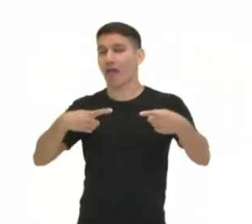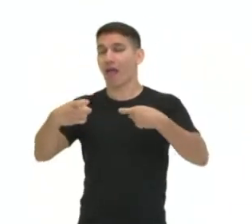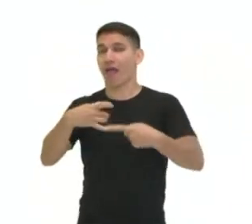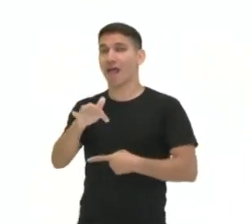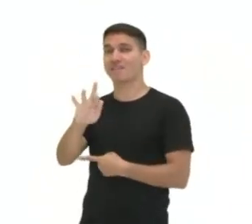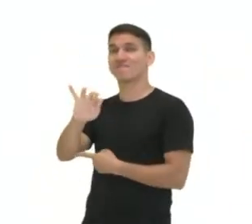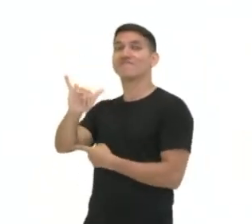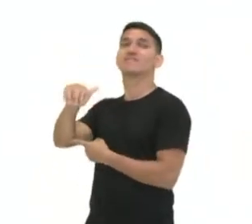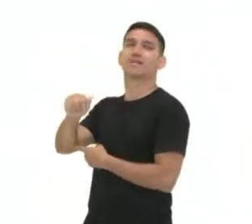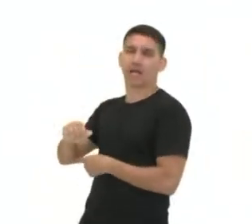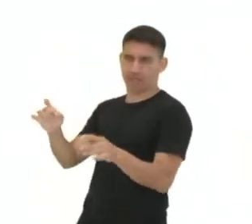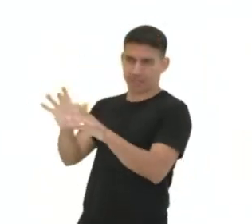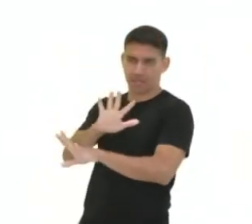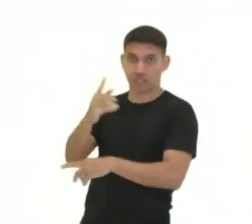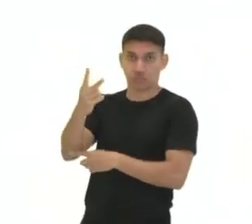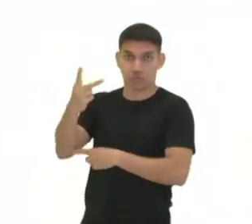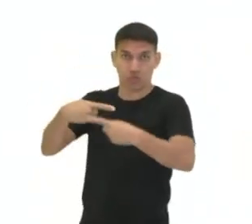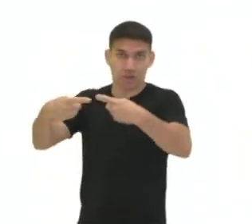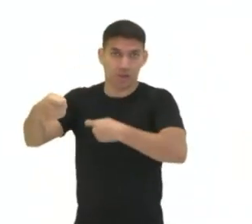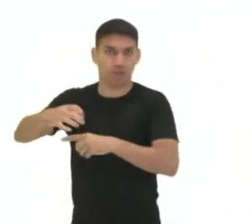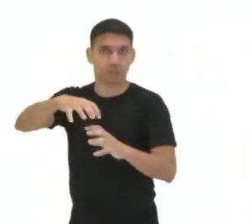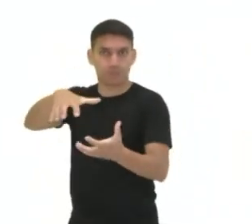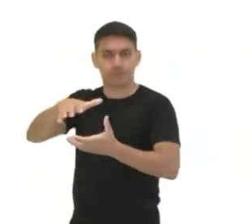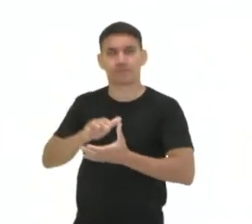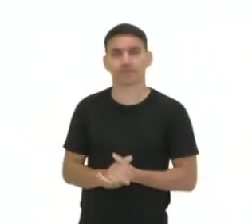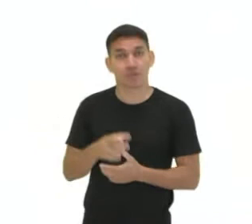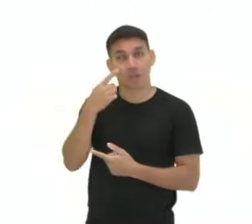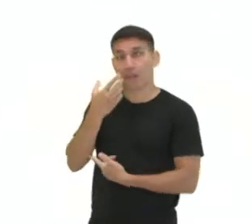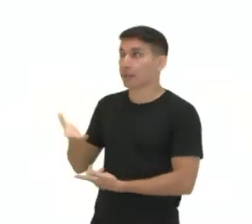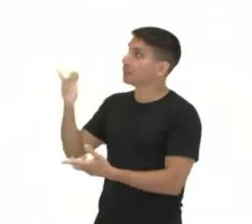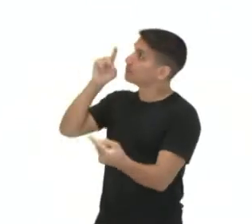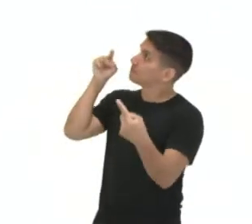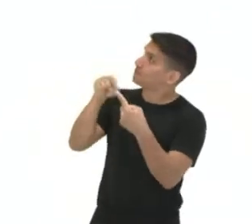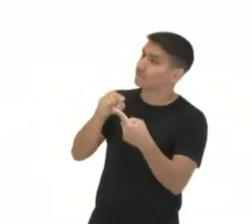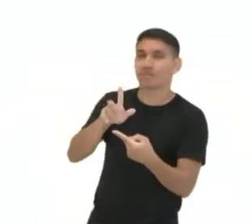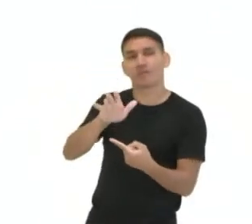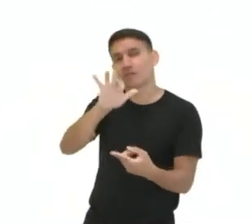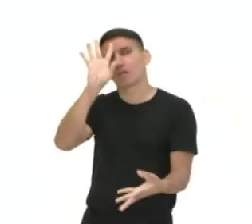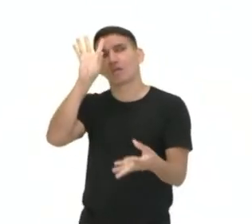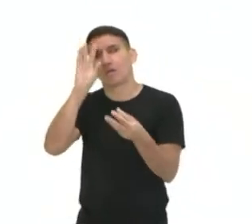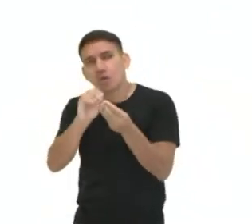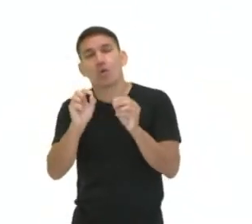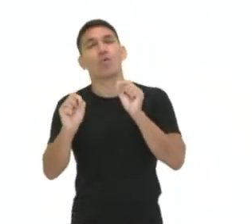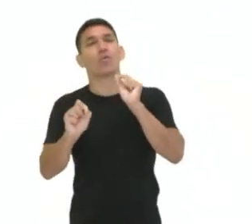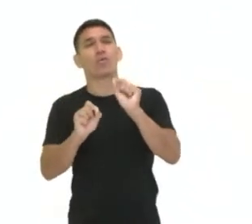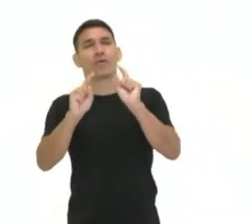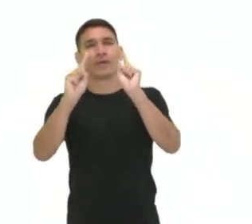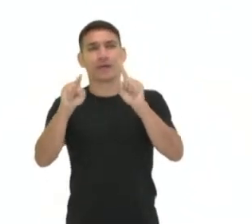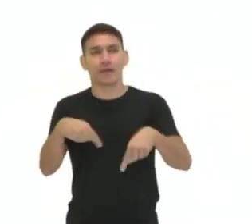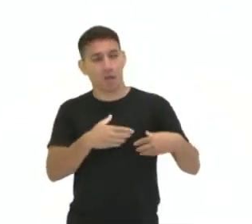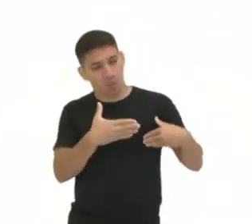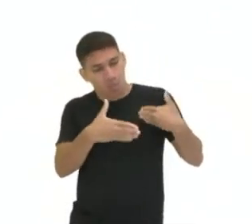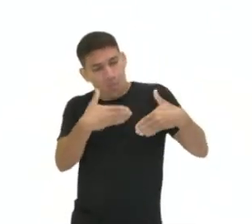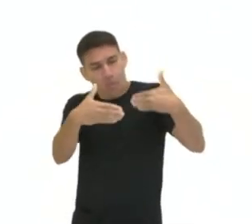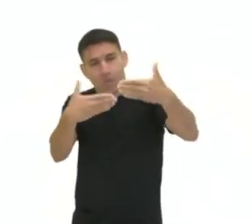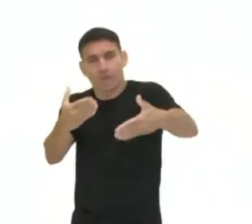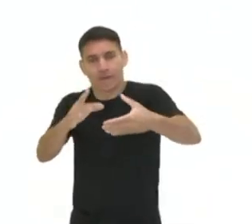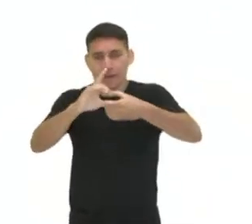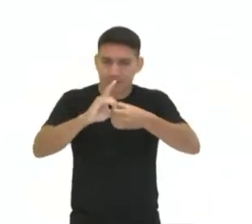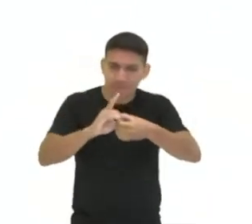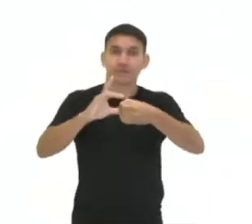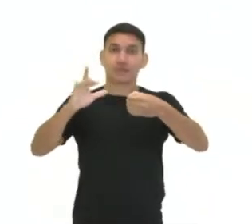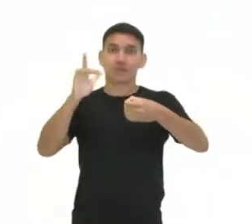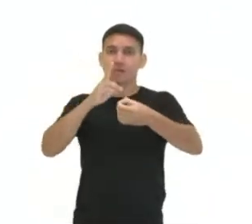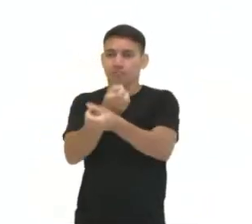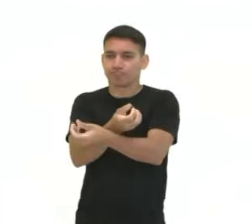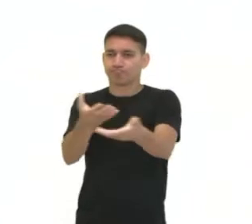término da Segunda Guerra Mundial. Então, os objetivos aí da nossa aula de hoje: compreender o processo de democratização